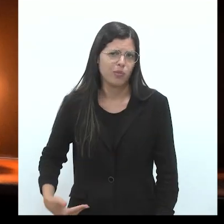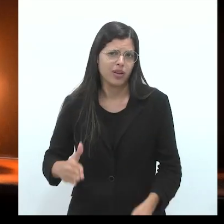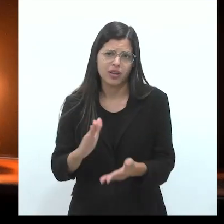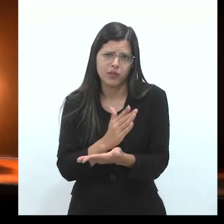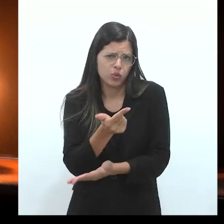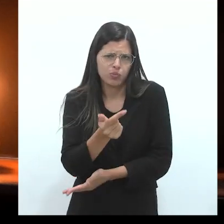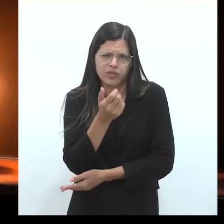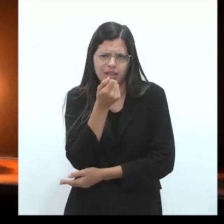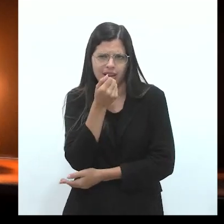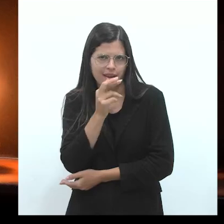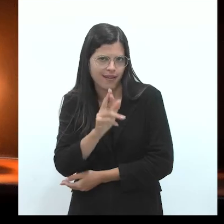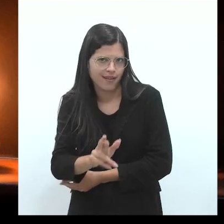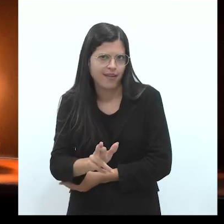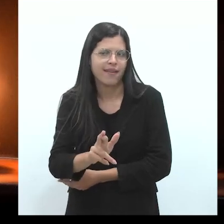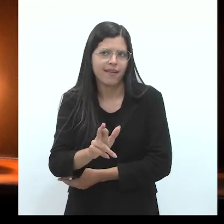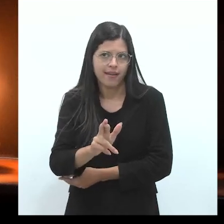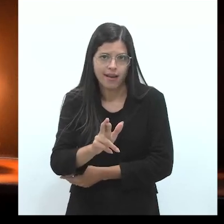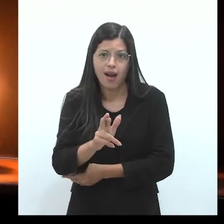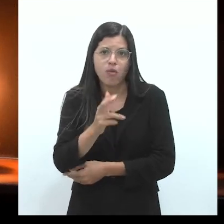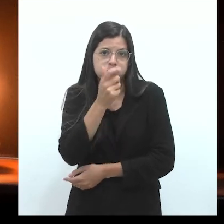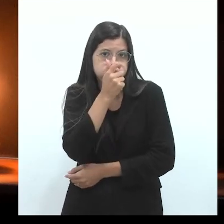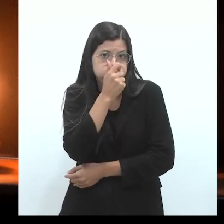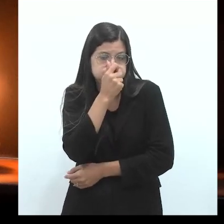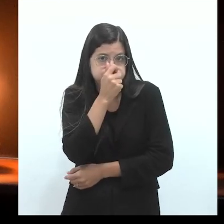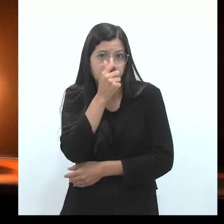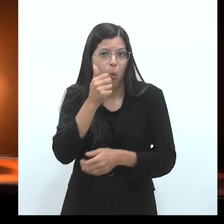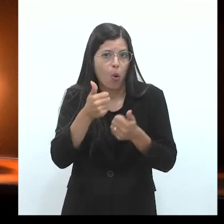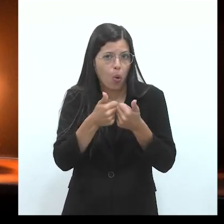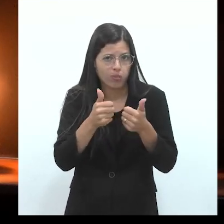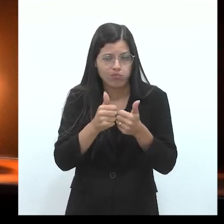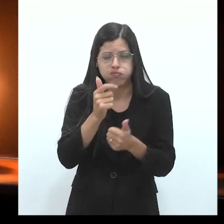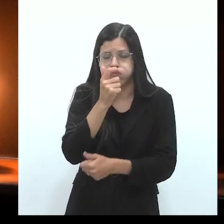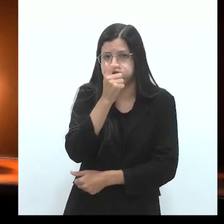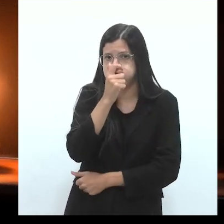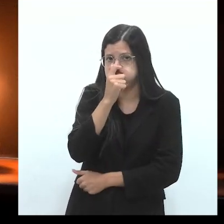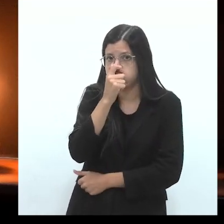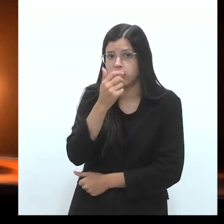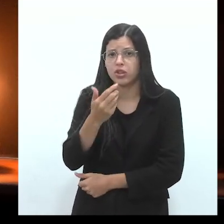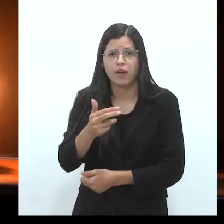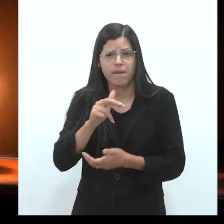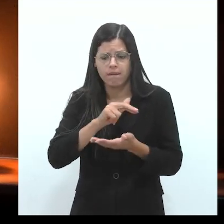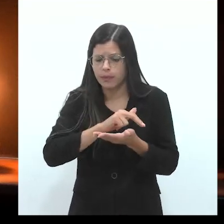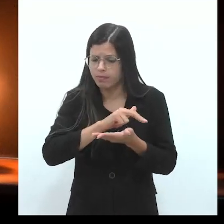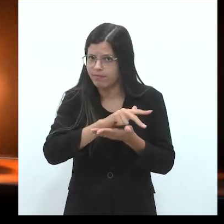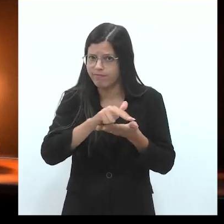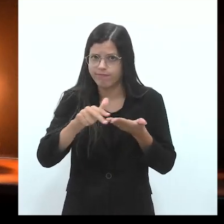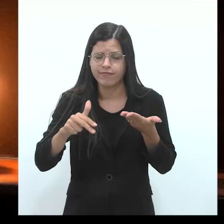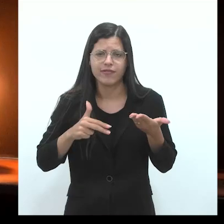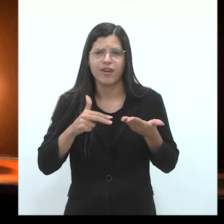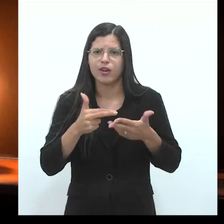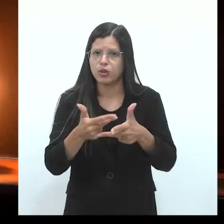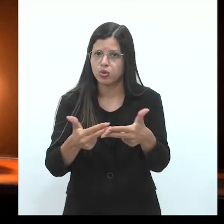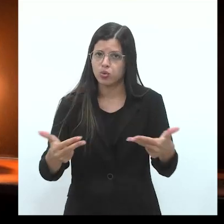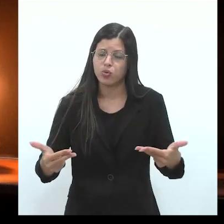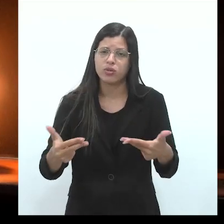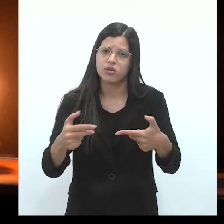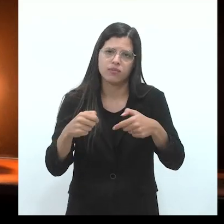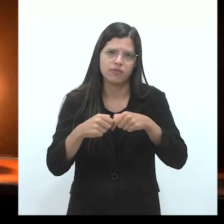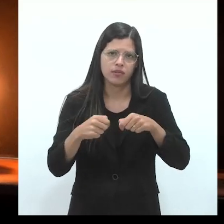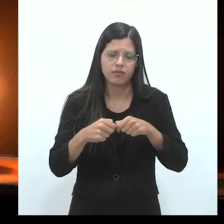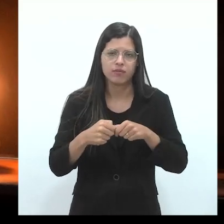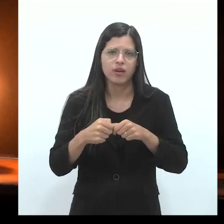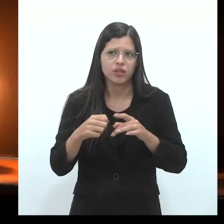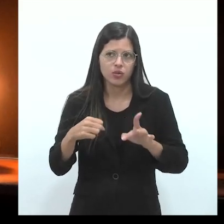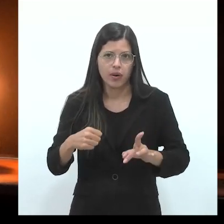com ar-condicionado, com ventilação, transportes muito cheios. Então, na verdade, são diversos fatores, né, que fazem com que essas